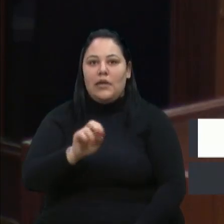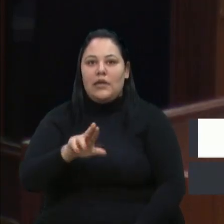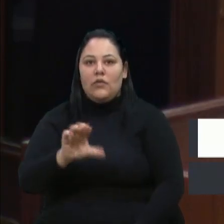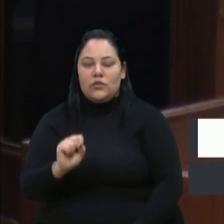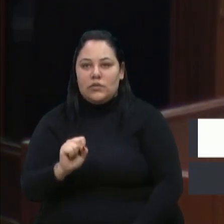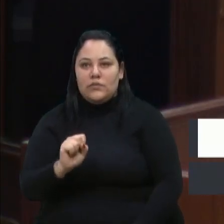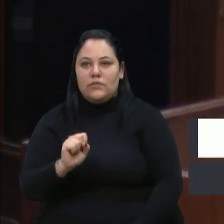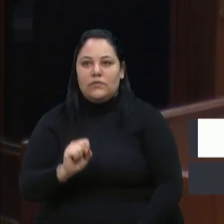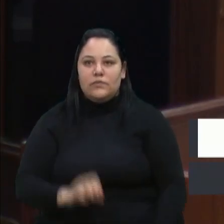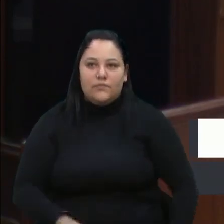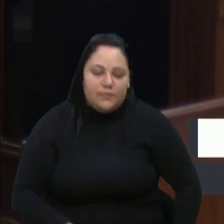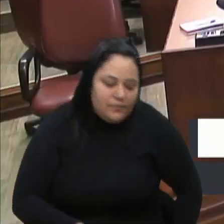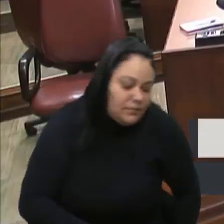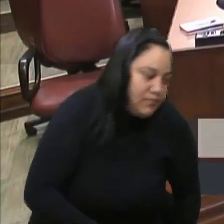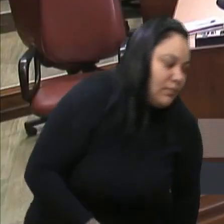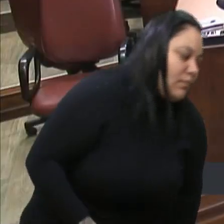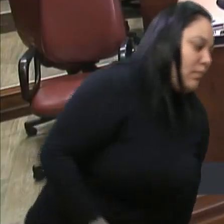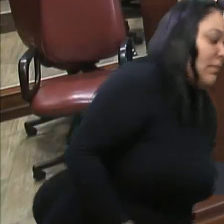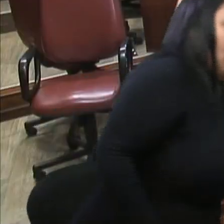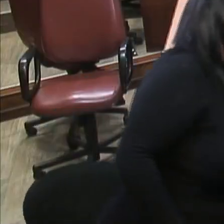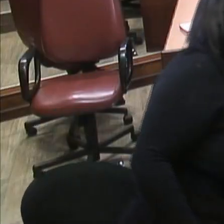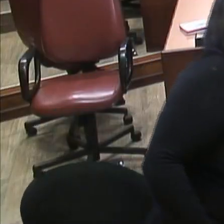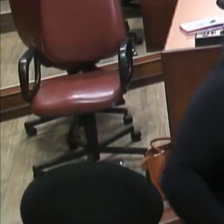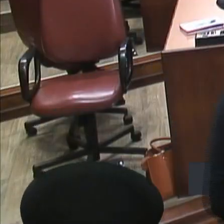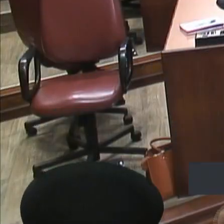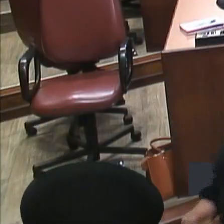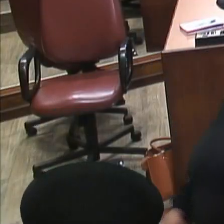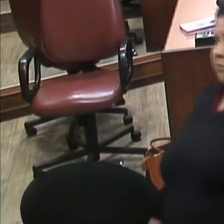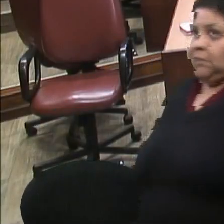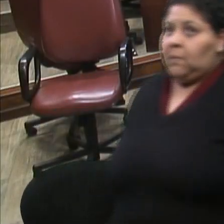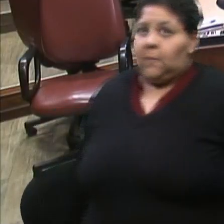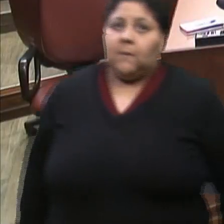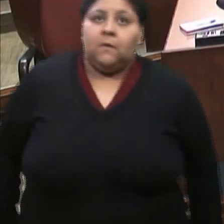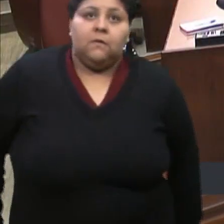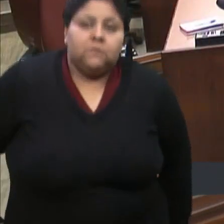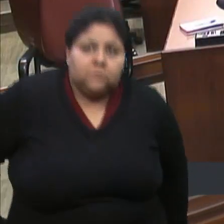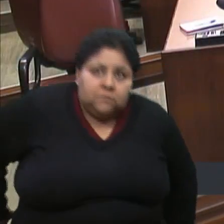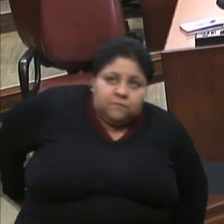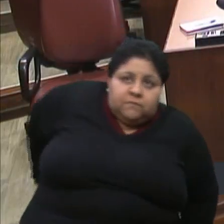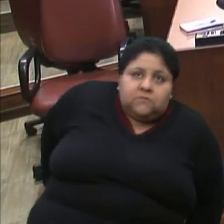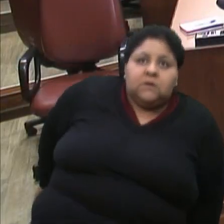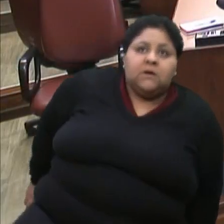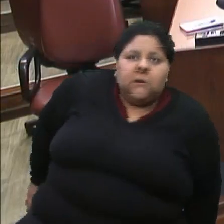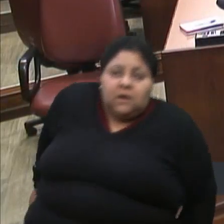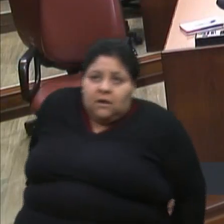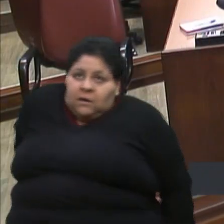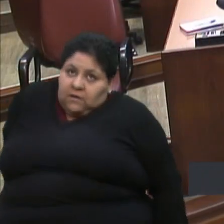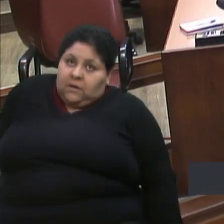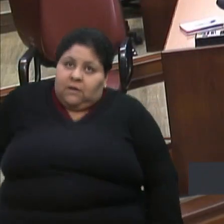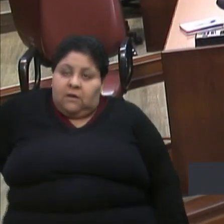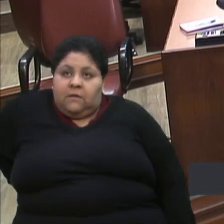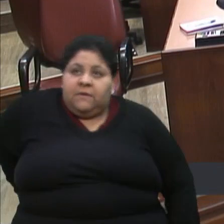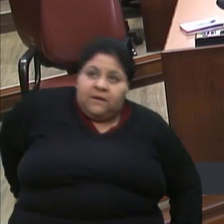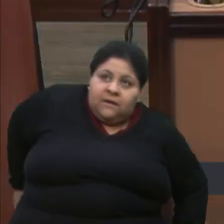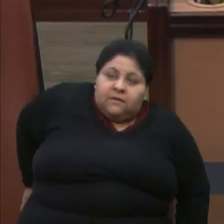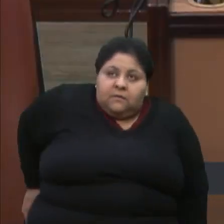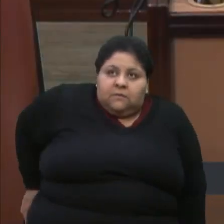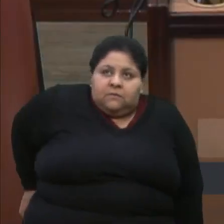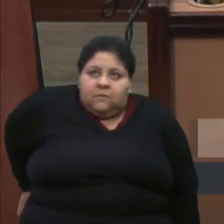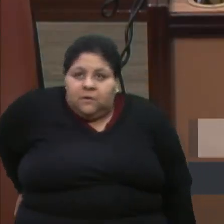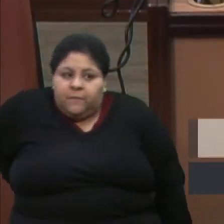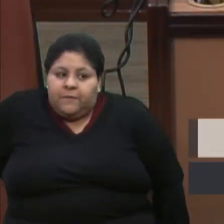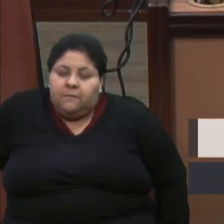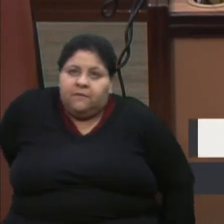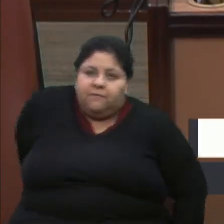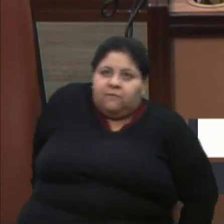Tatiane. Rafael, acho que esse é um tema importantíssimo e que todos nós, né, queremos o quanto antes